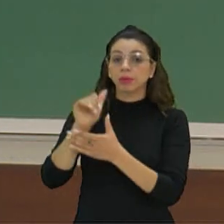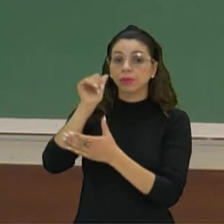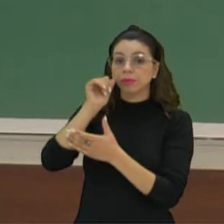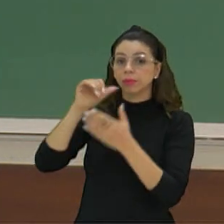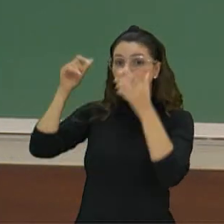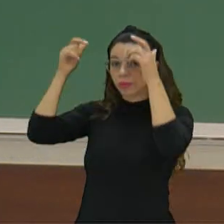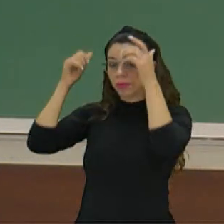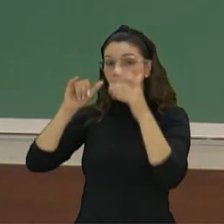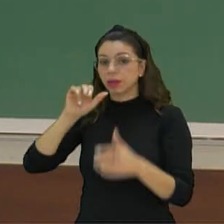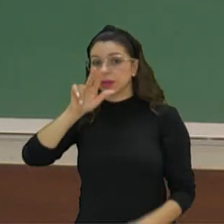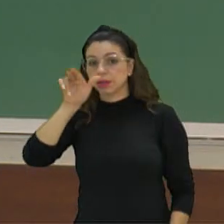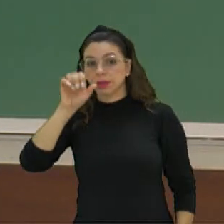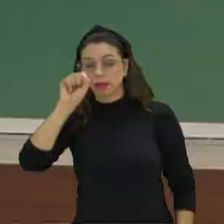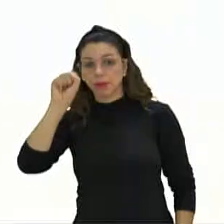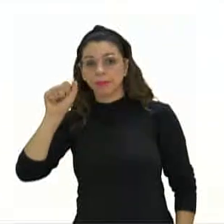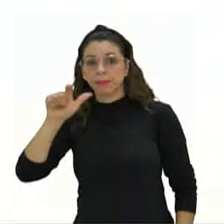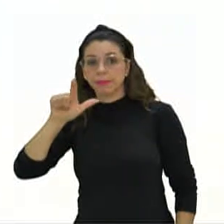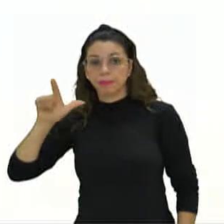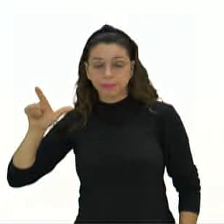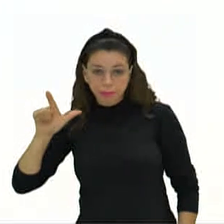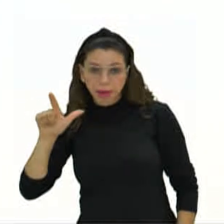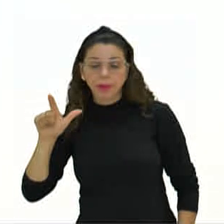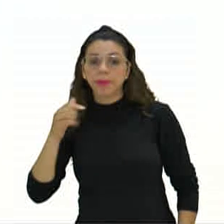princesa Isabel, o Conde Du, tá?